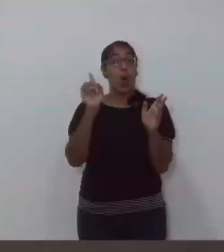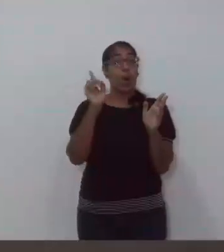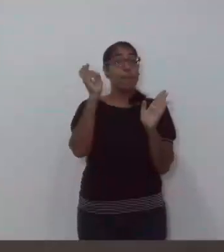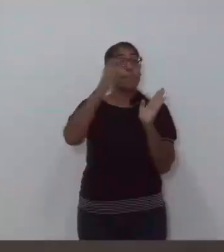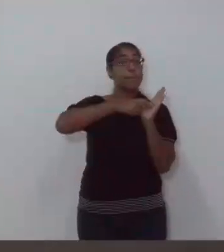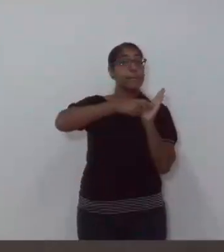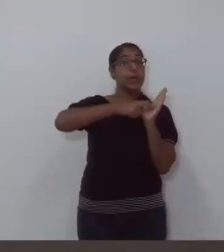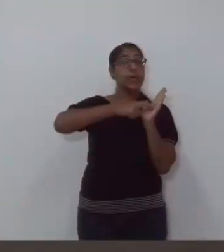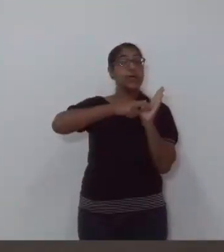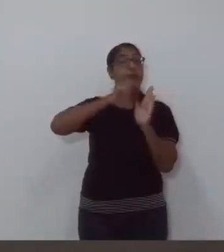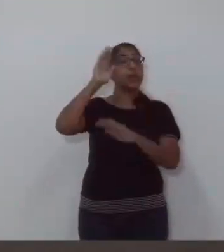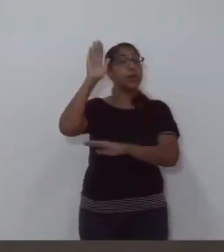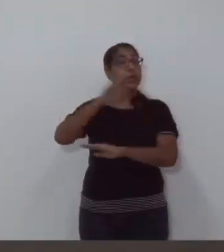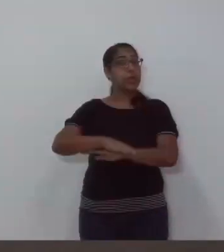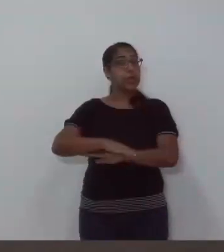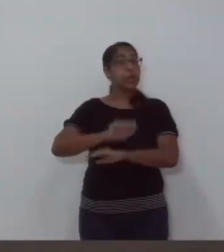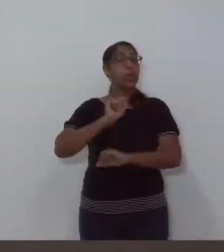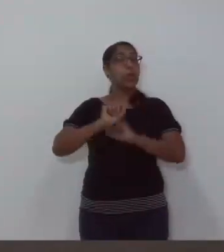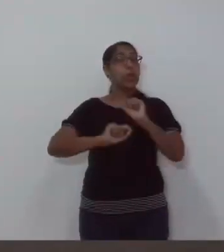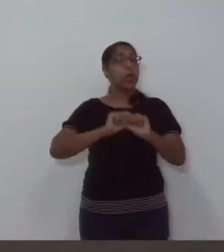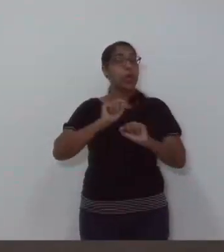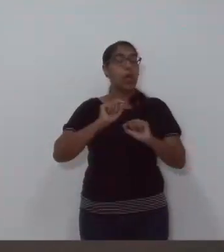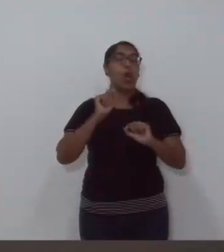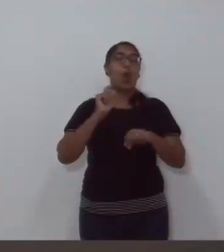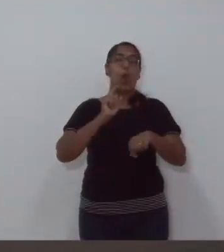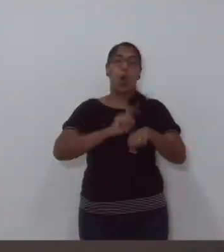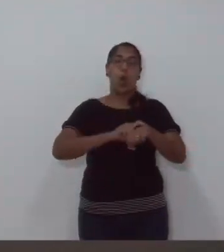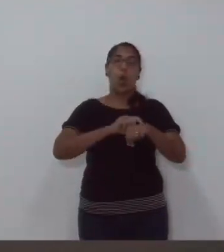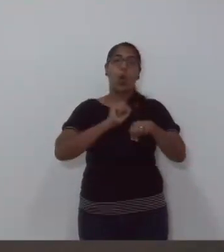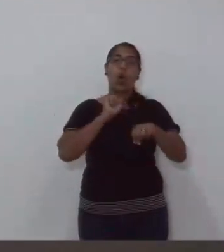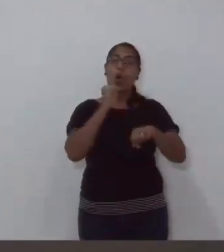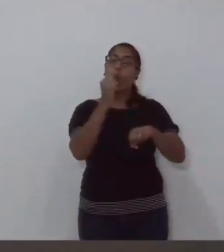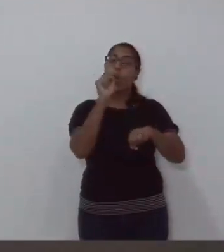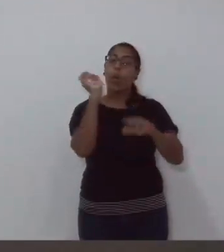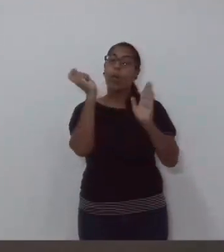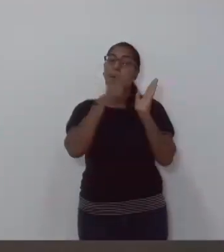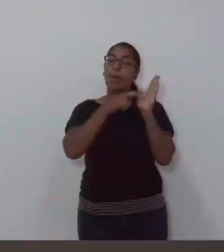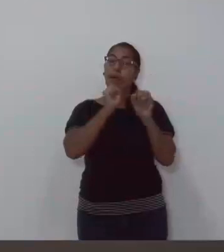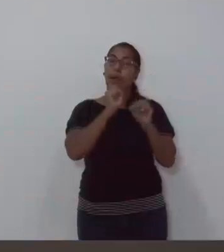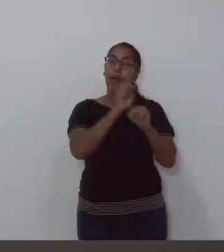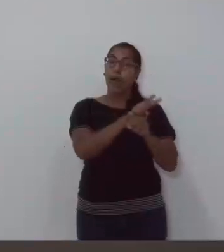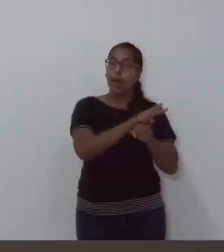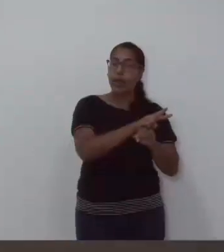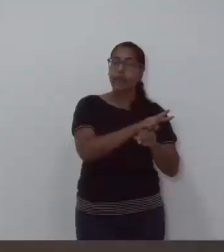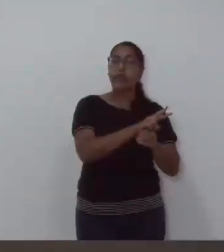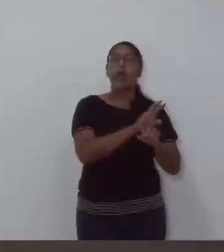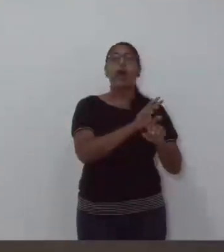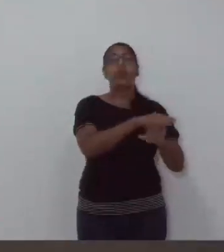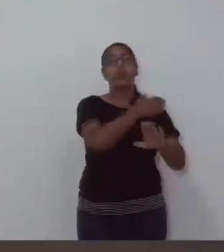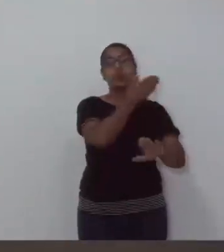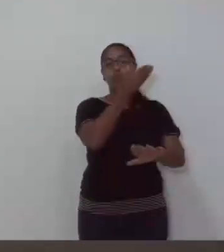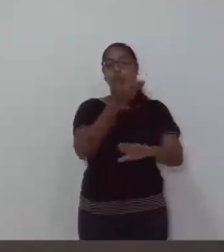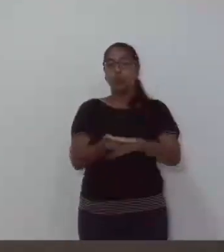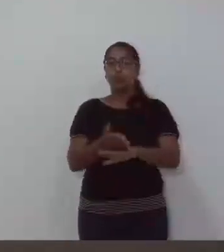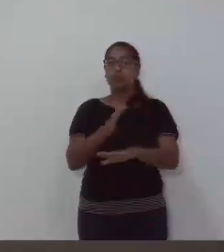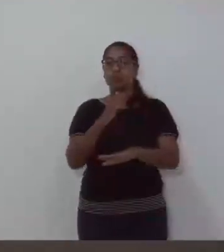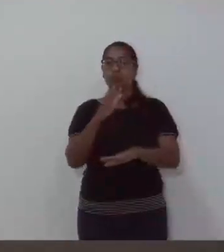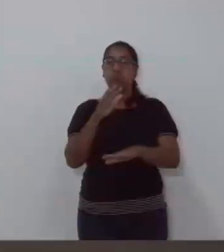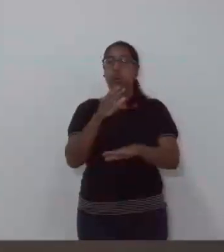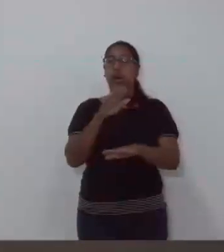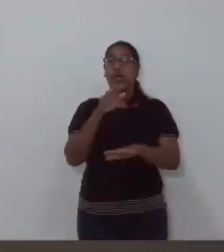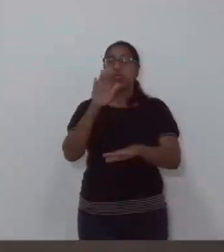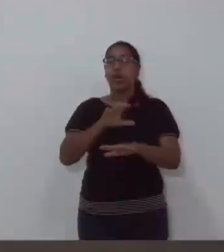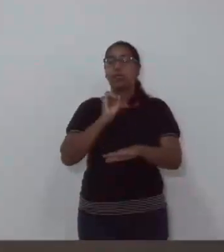período integral? A criança entrar, acho que 8 horas ou 7 horas da manhã, e sai a não sei que horas, mas é período